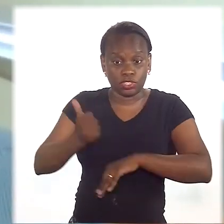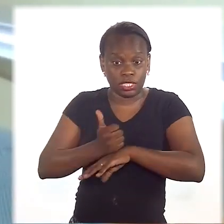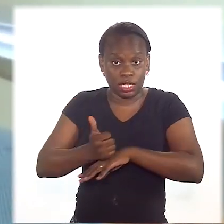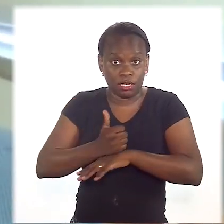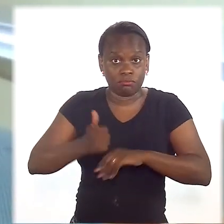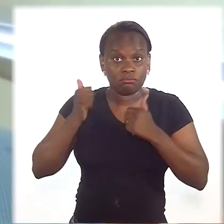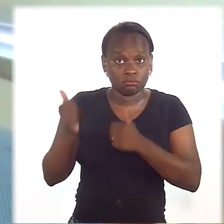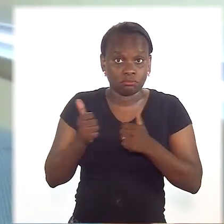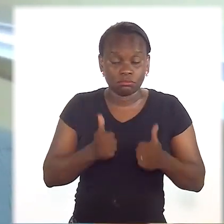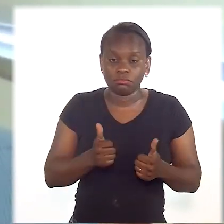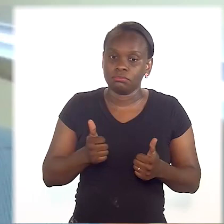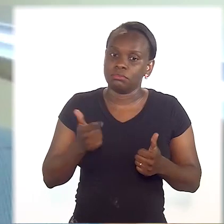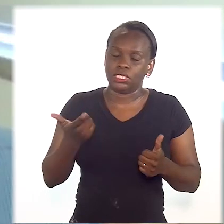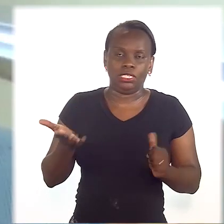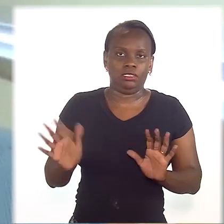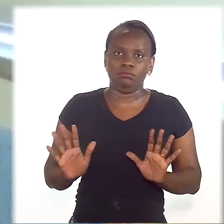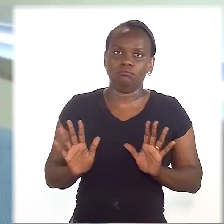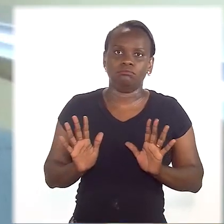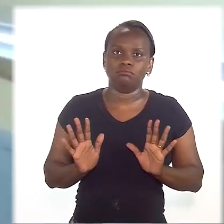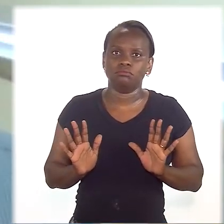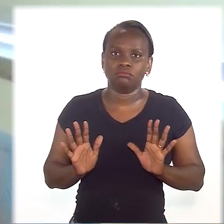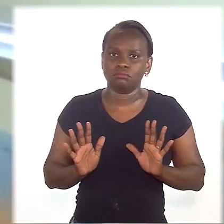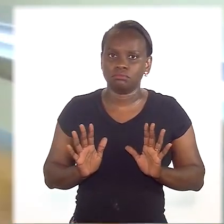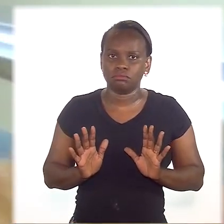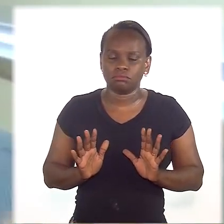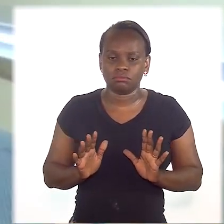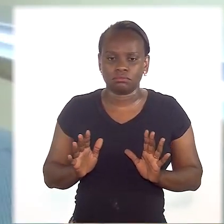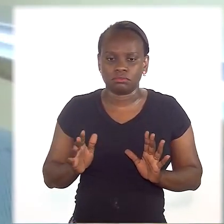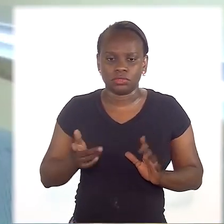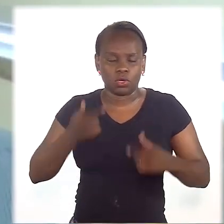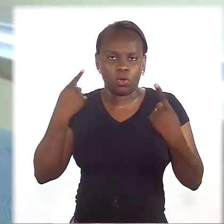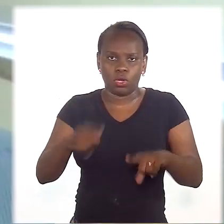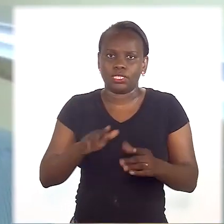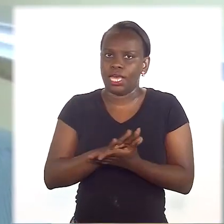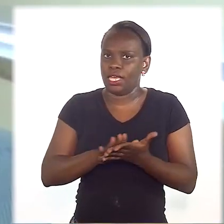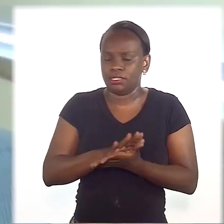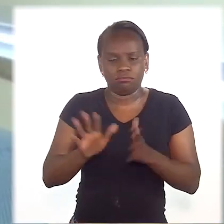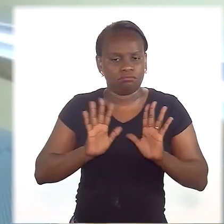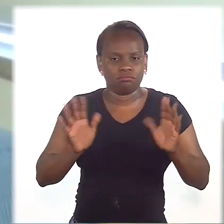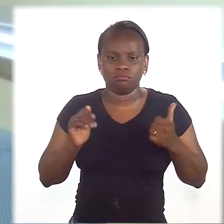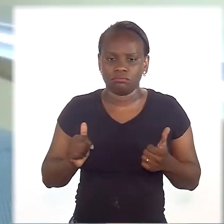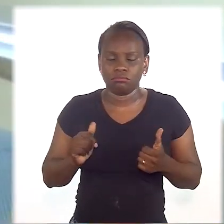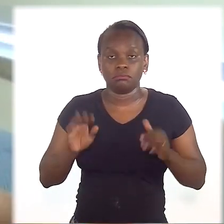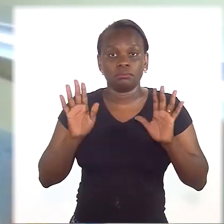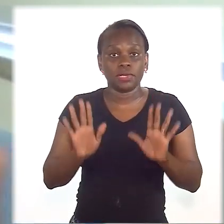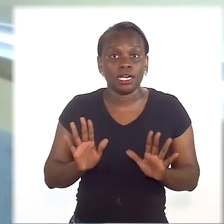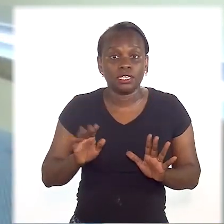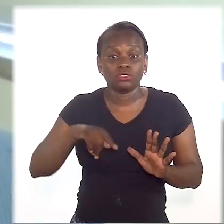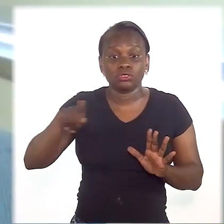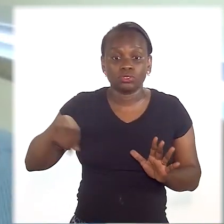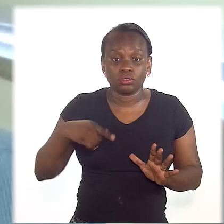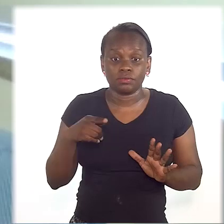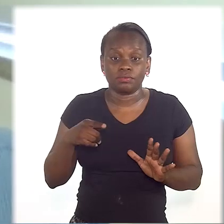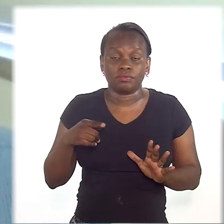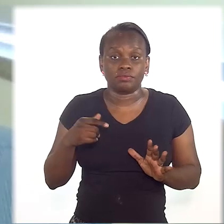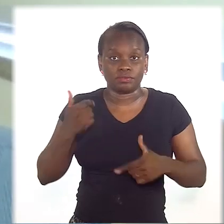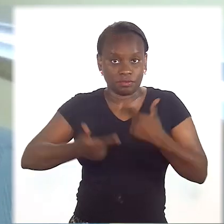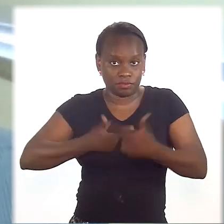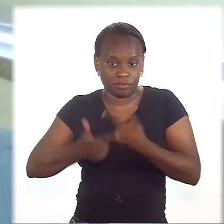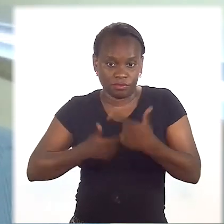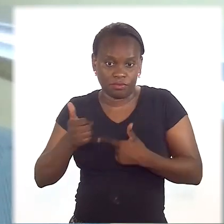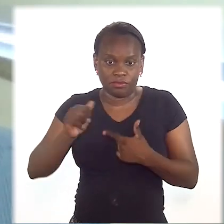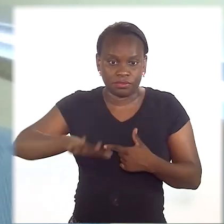aptos e competentes, não há que ser contra absolutamente. O que nós,